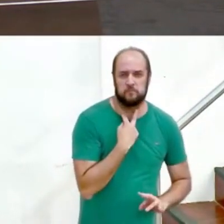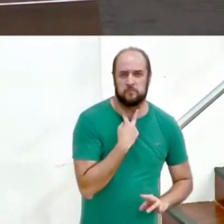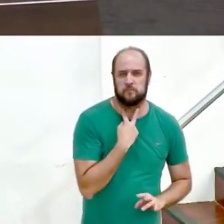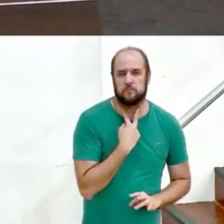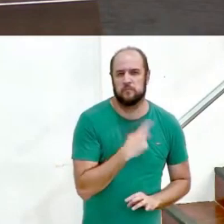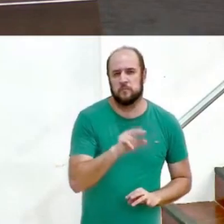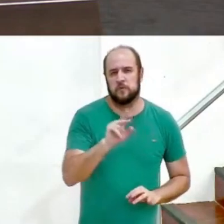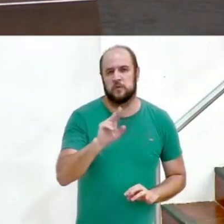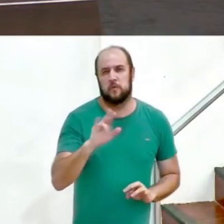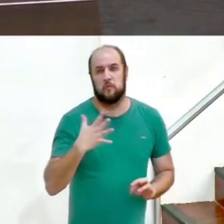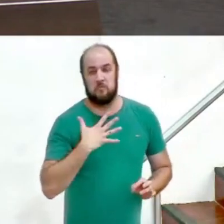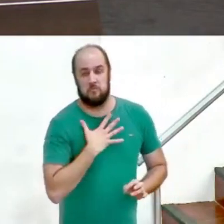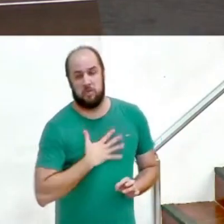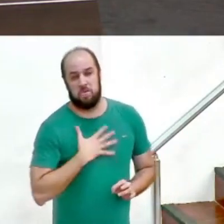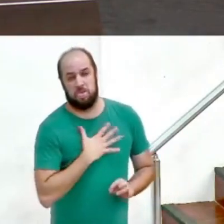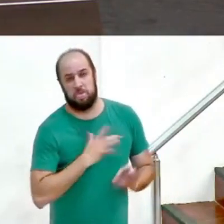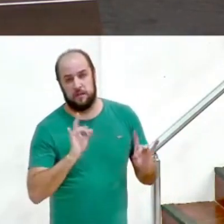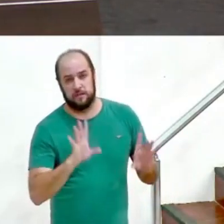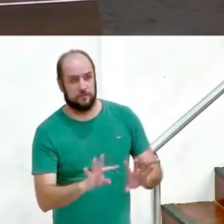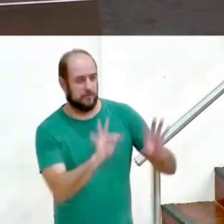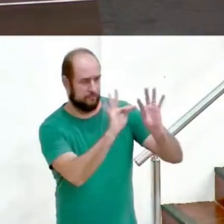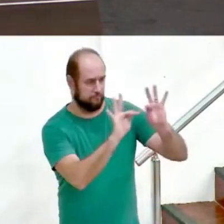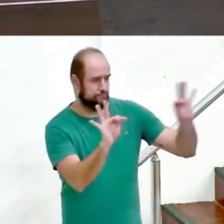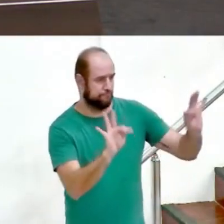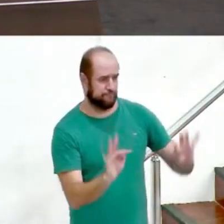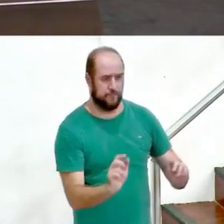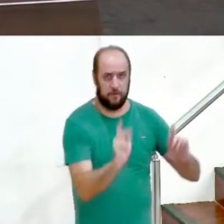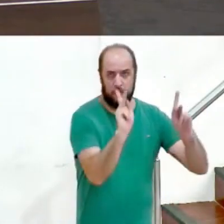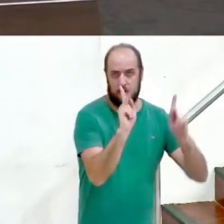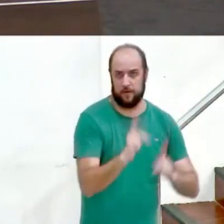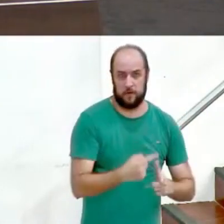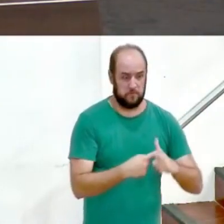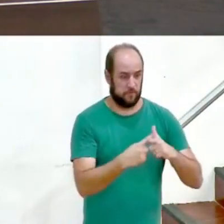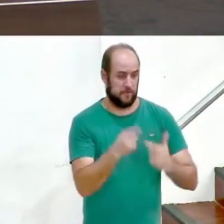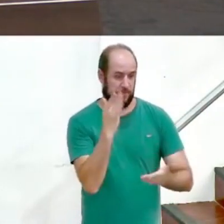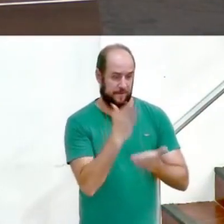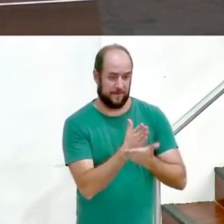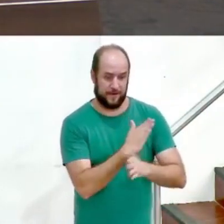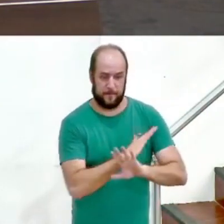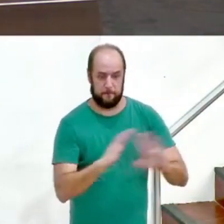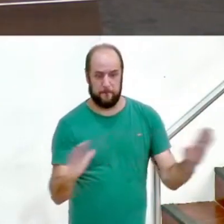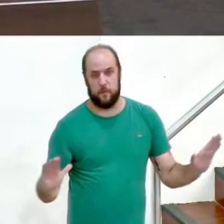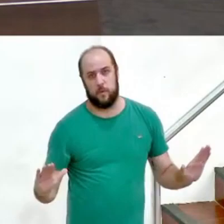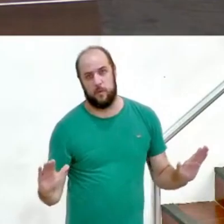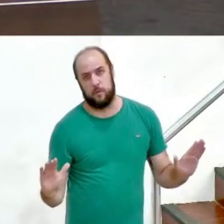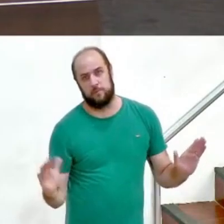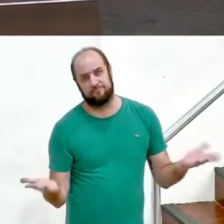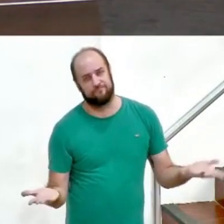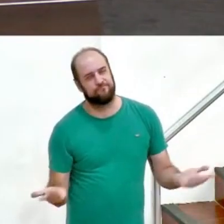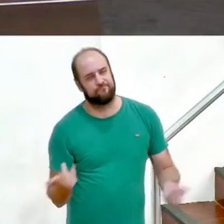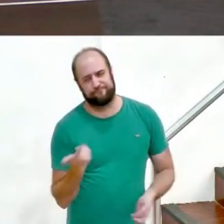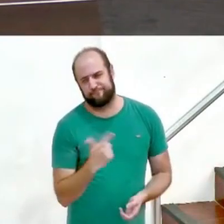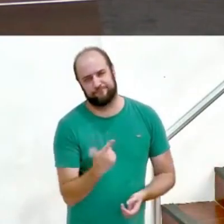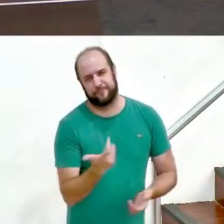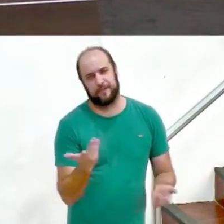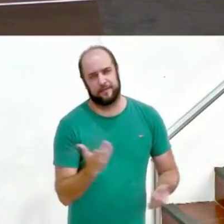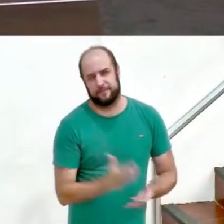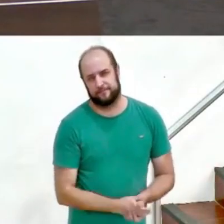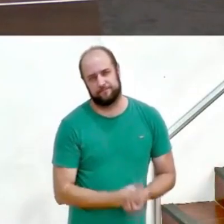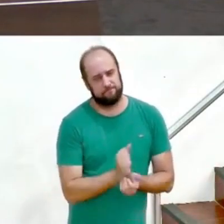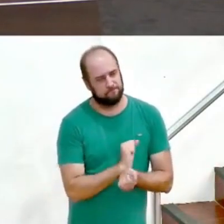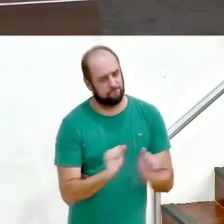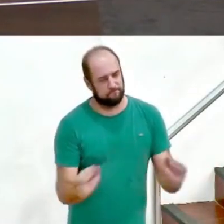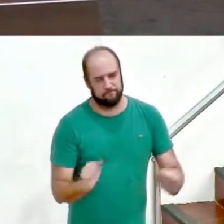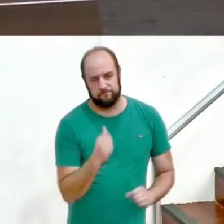fetiche. Ok, vamos reconstruir o templo e o nosso problema está resolvido.